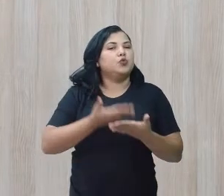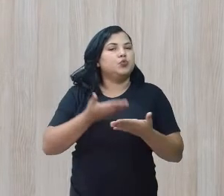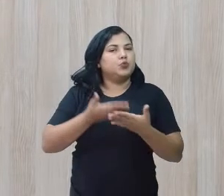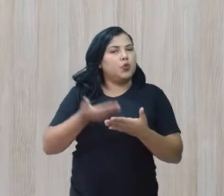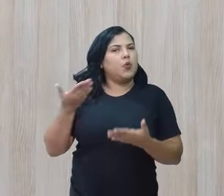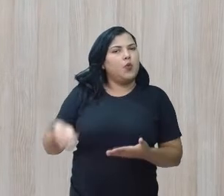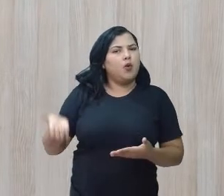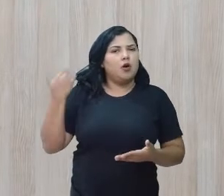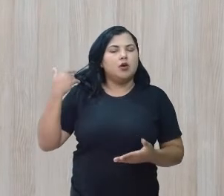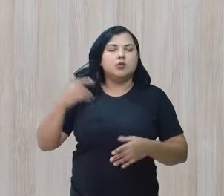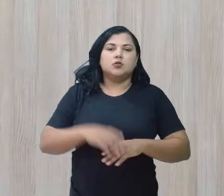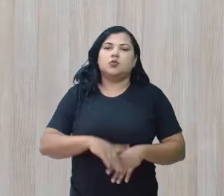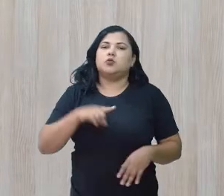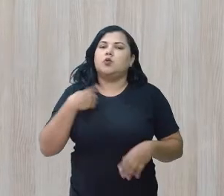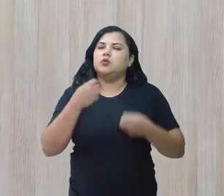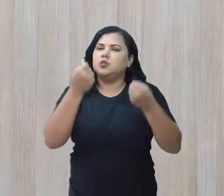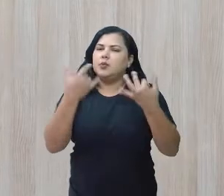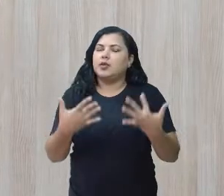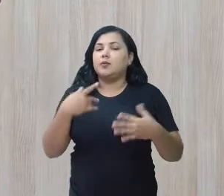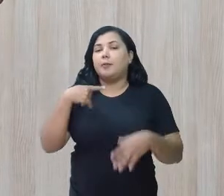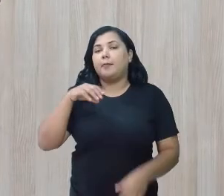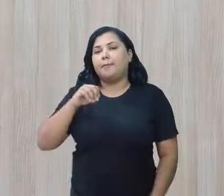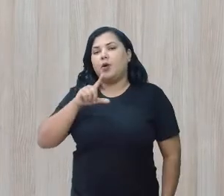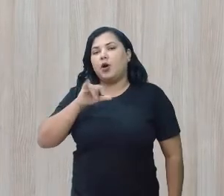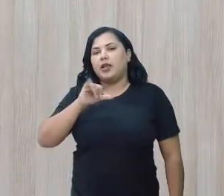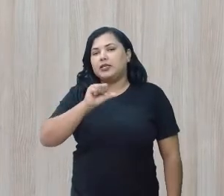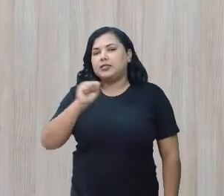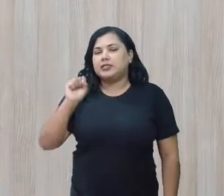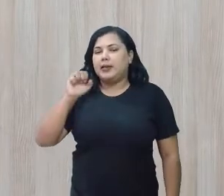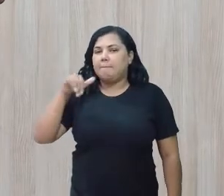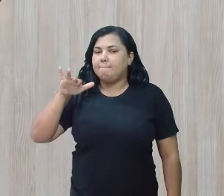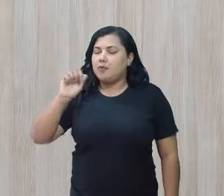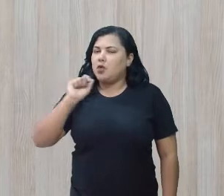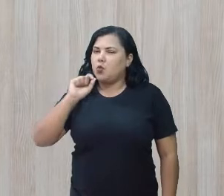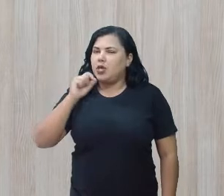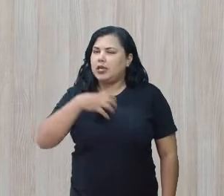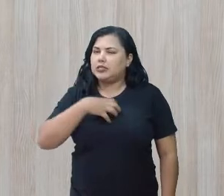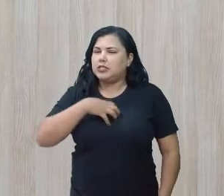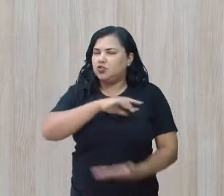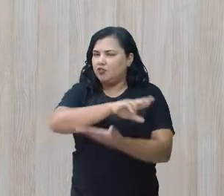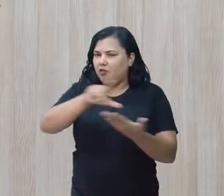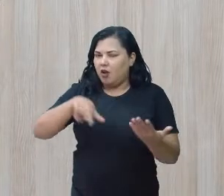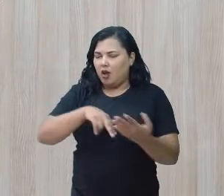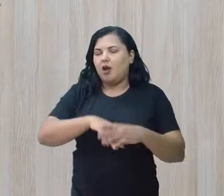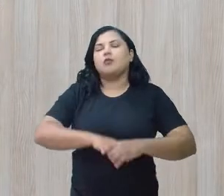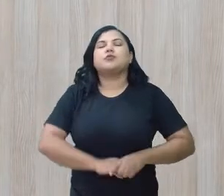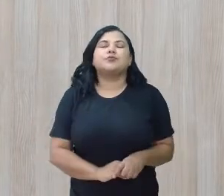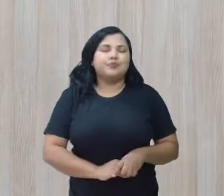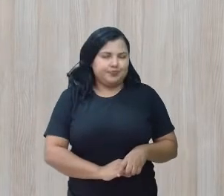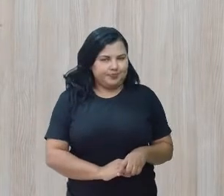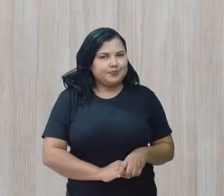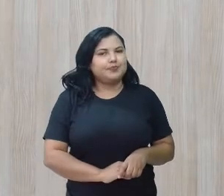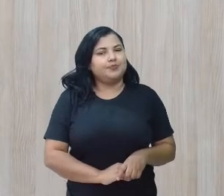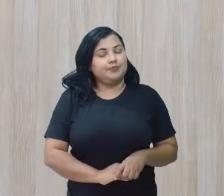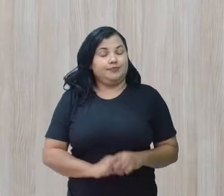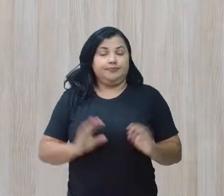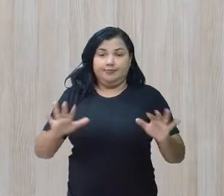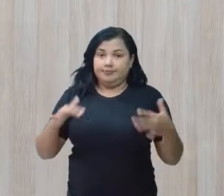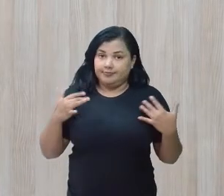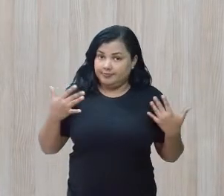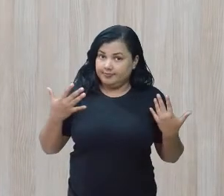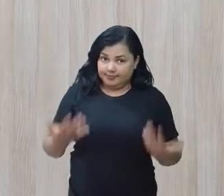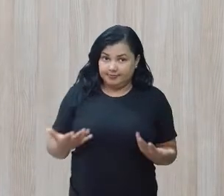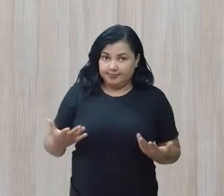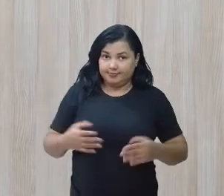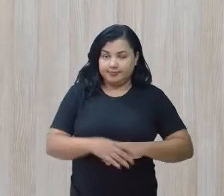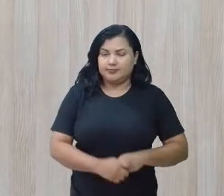anteriores, por exemplo, quando a gente falou de polissemia, uma única palavra ela pode ser empregada em vários sentidos. Então,